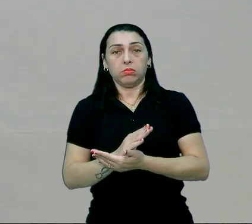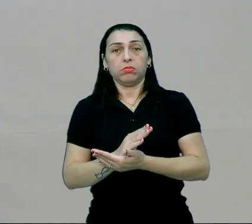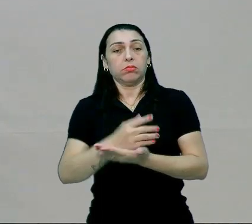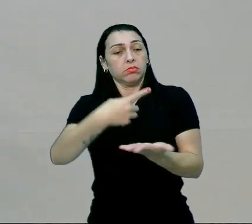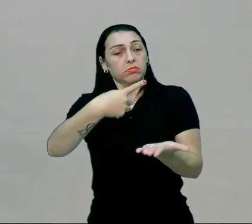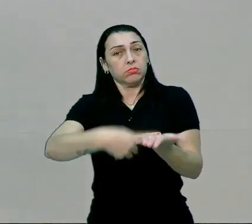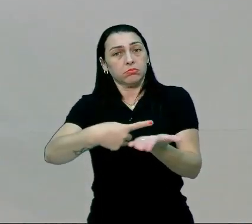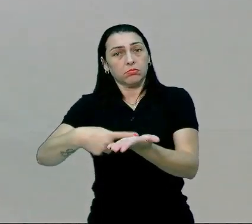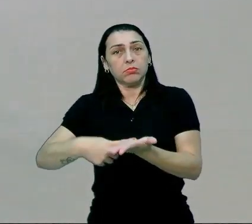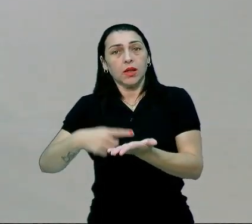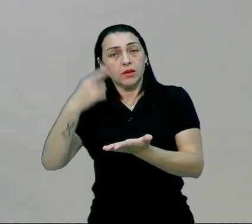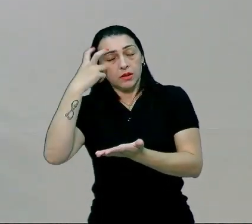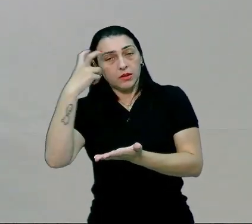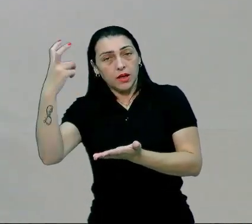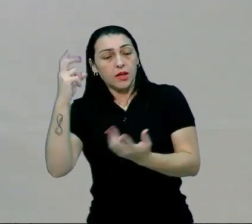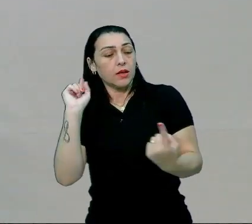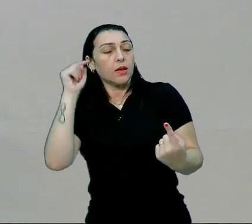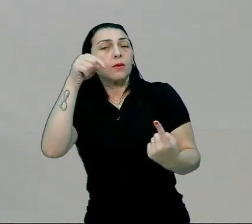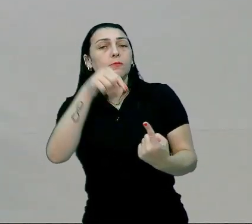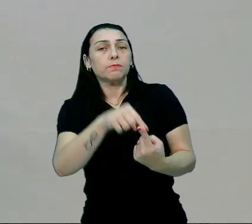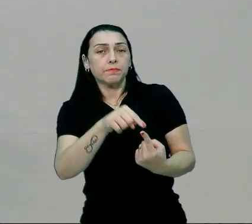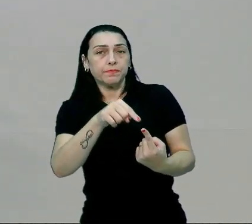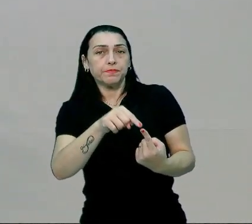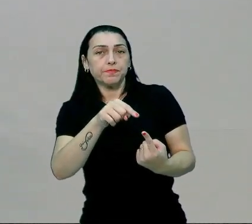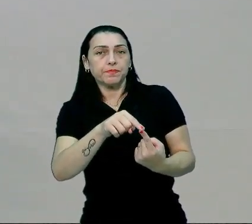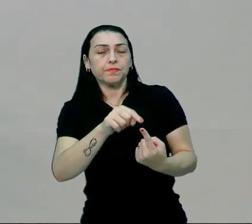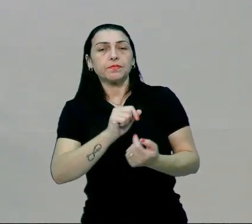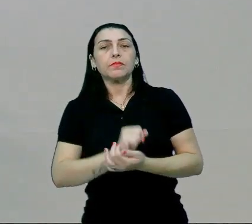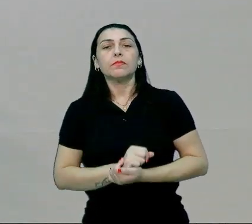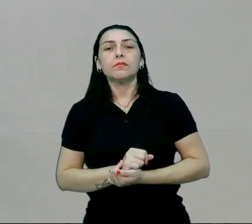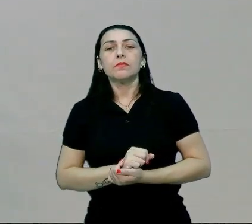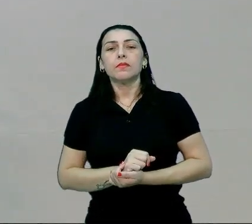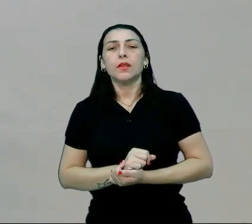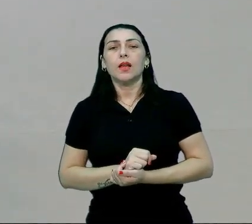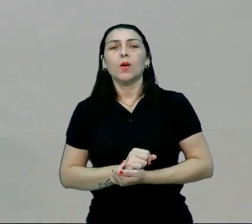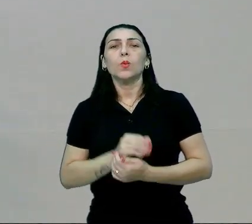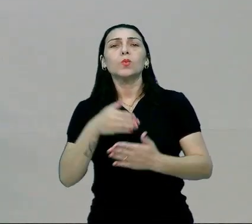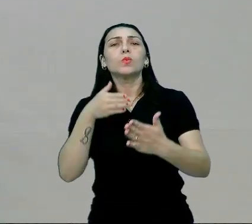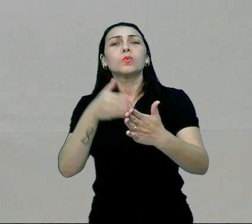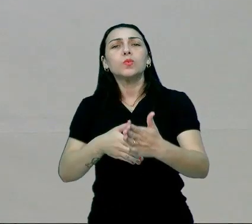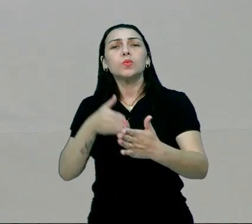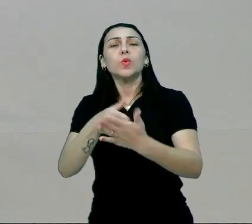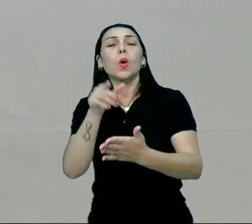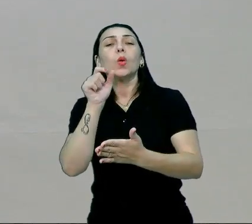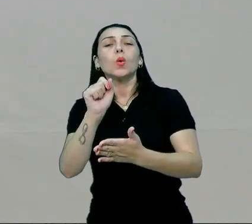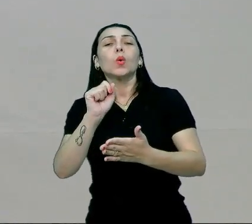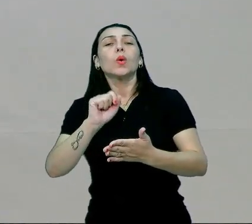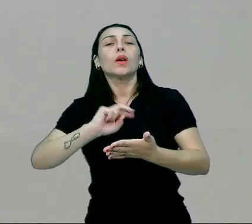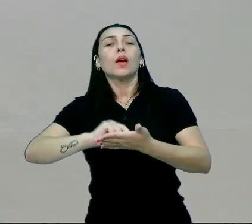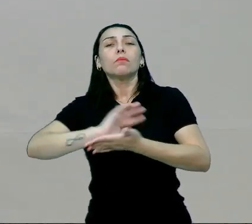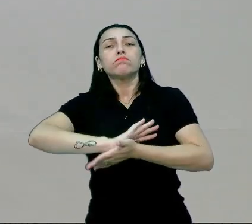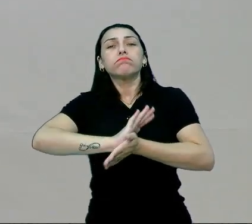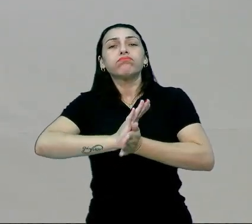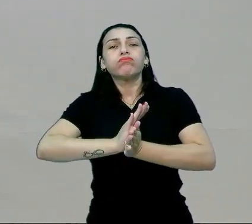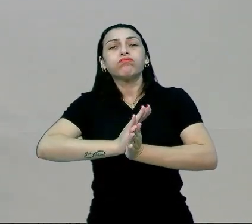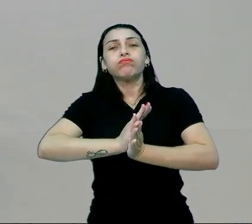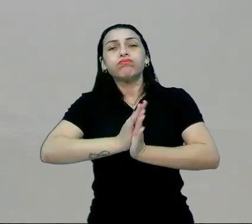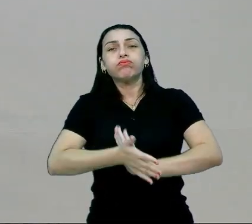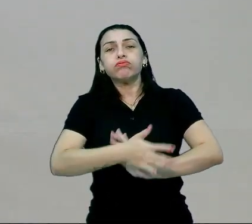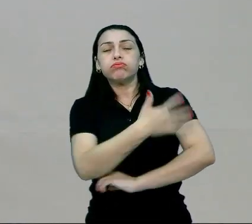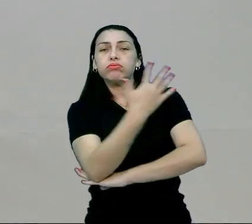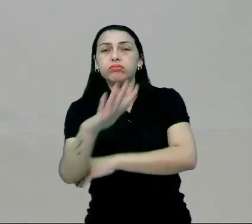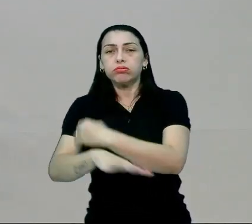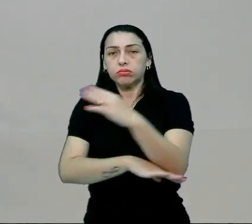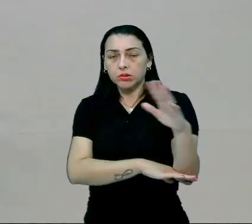inteligentes, né, que visam, digamos assim, o enfrentamento no que diz respeito à degradação ambiental.